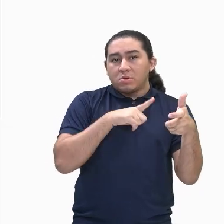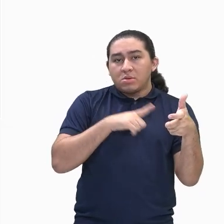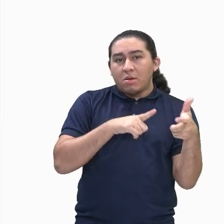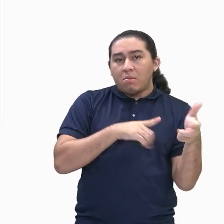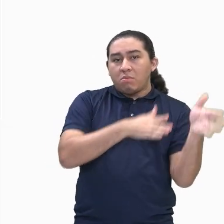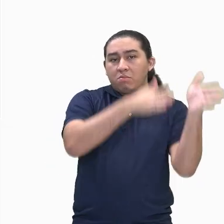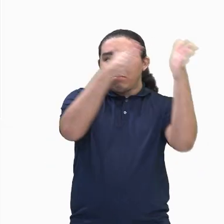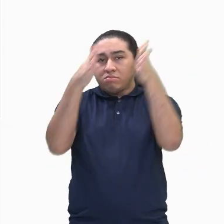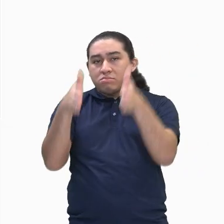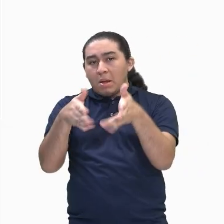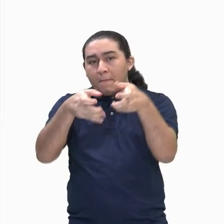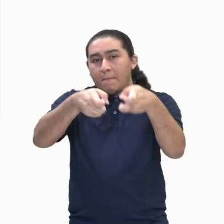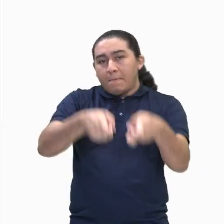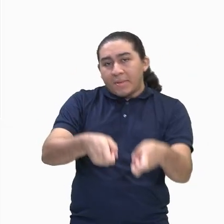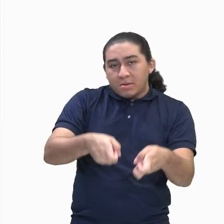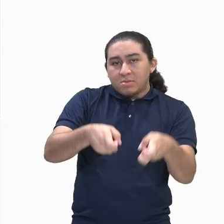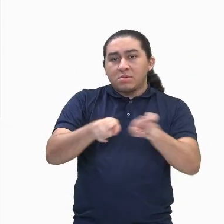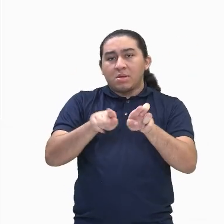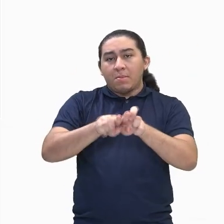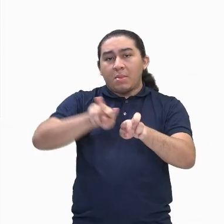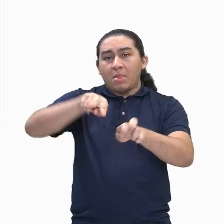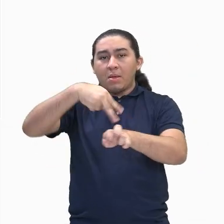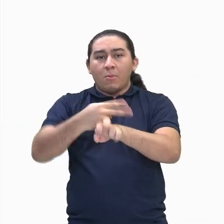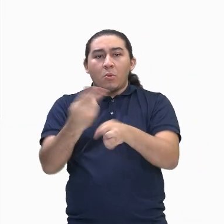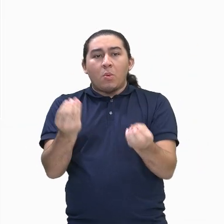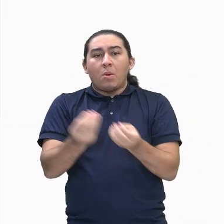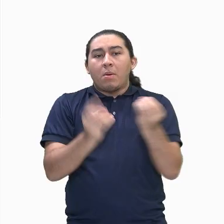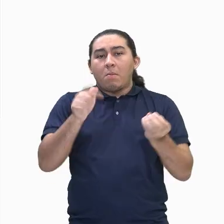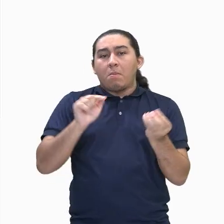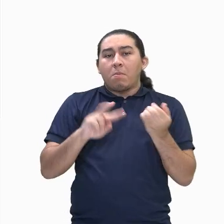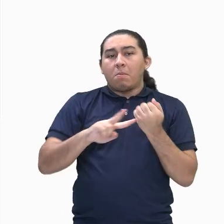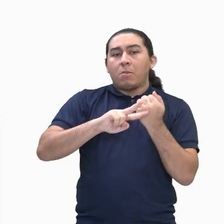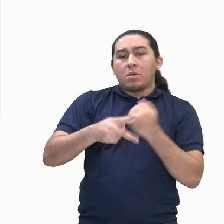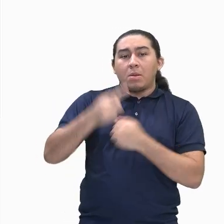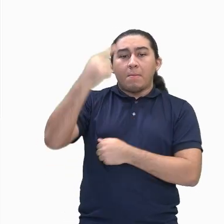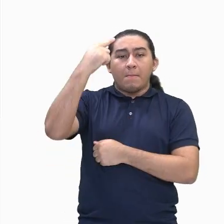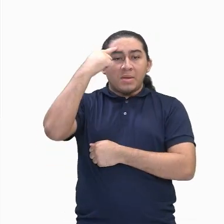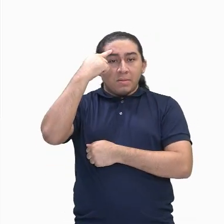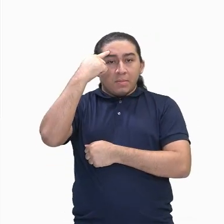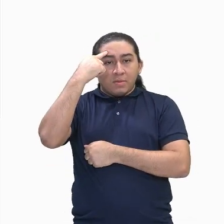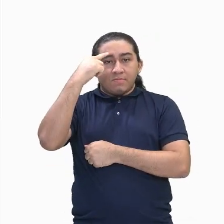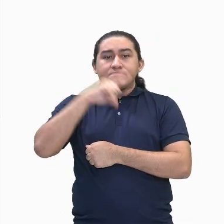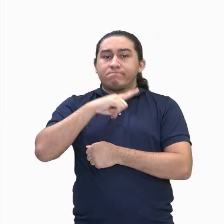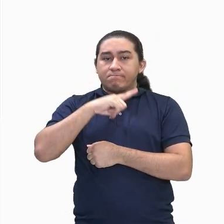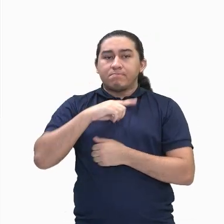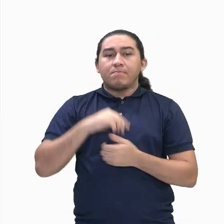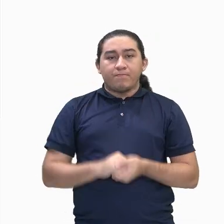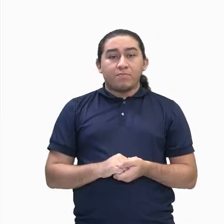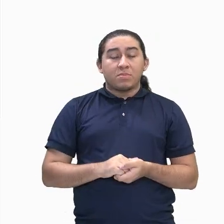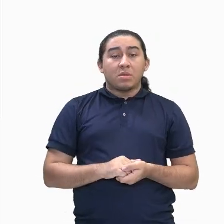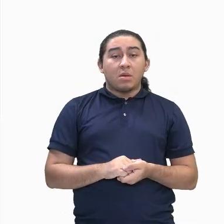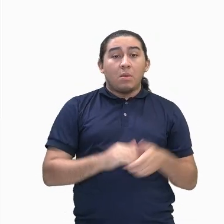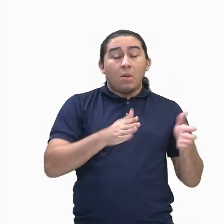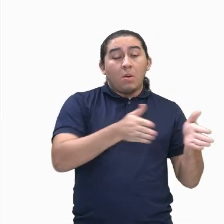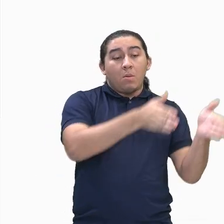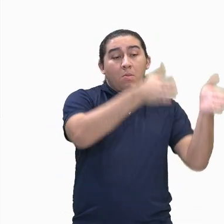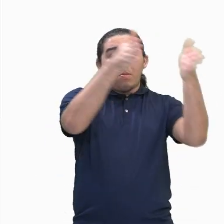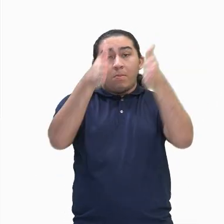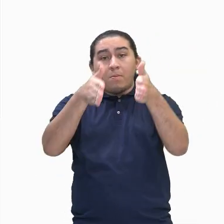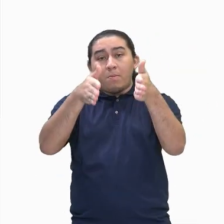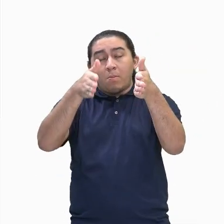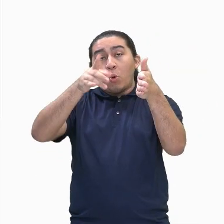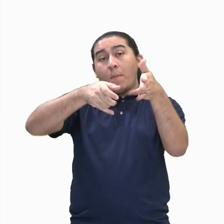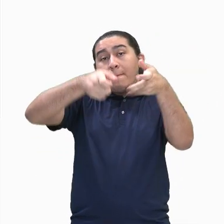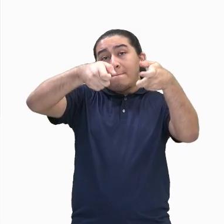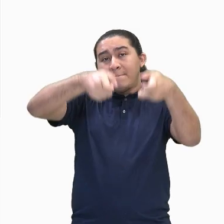reverberar em forma de pensamento, afetando os pensamentos. O peso, eu vou me perguntar, qual